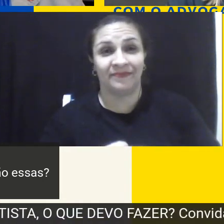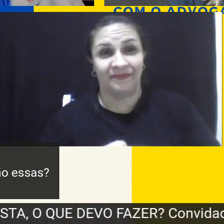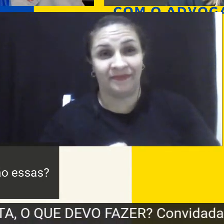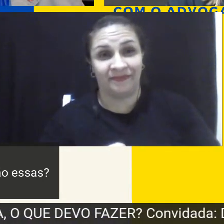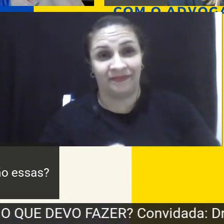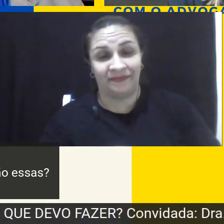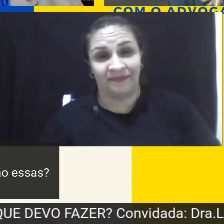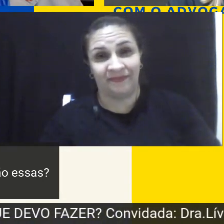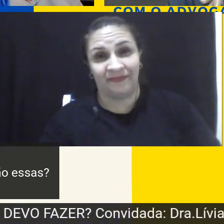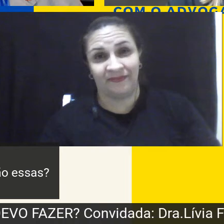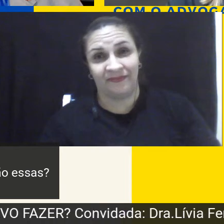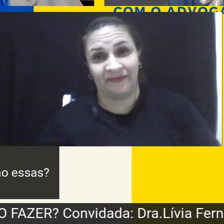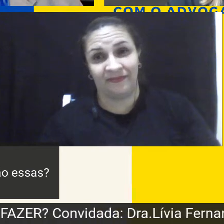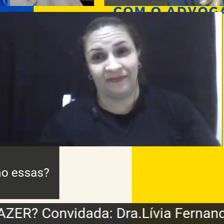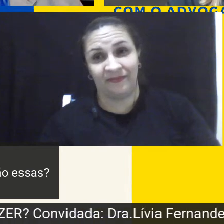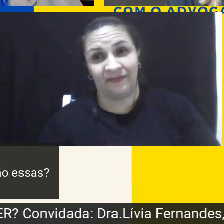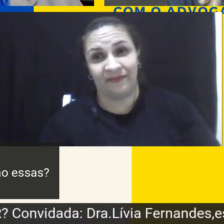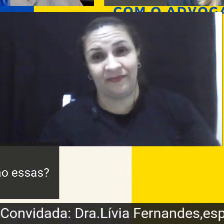Lívia? Você lembra?